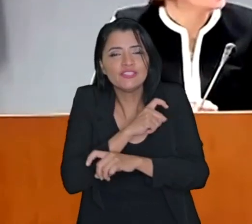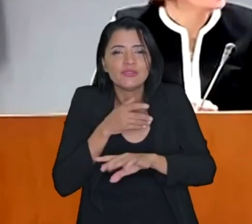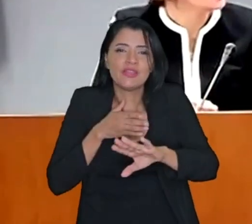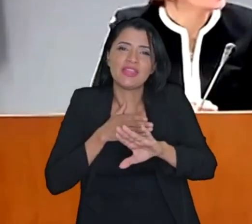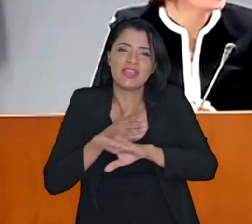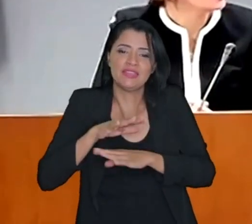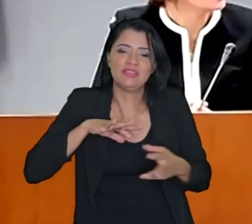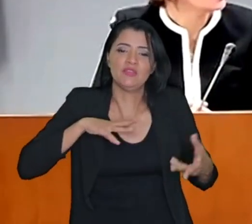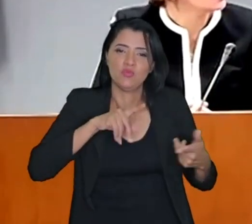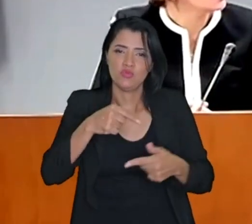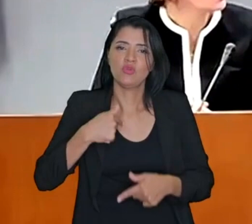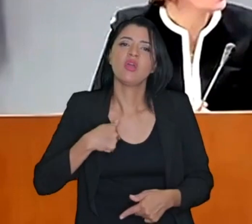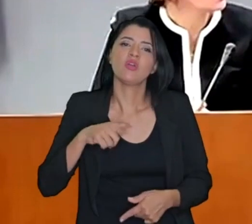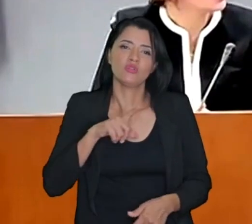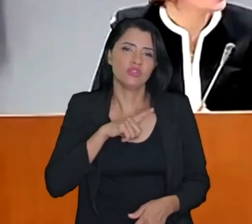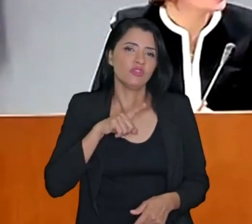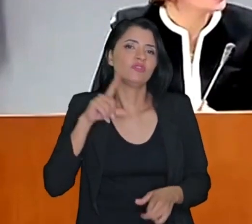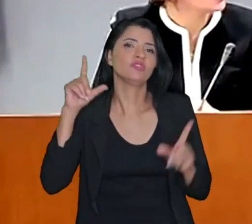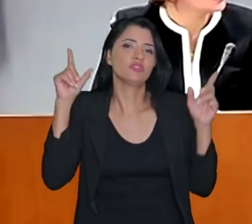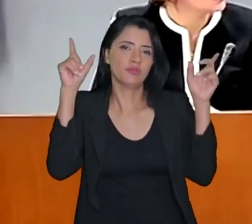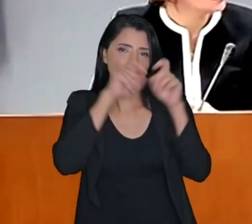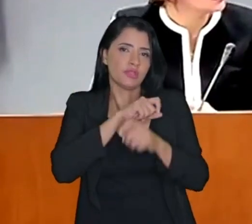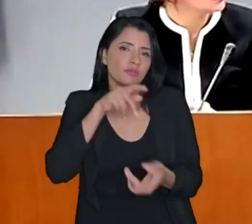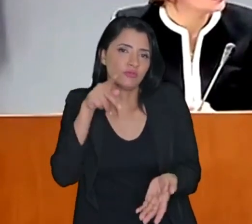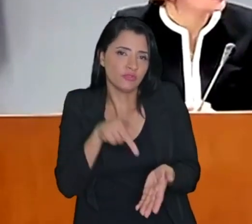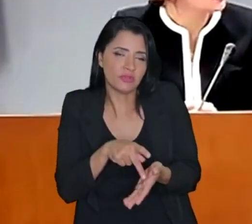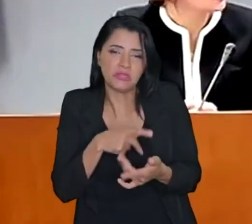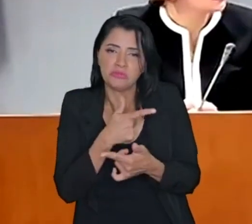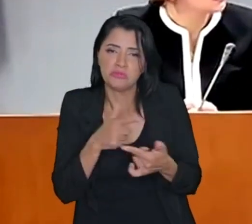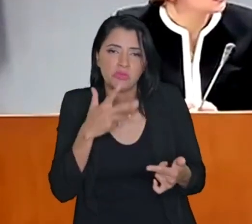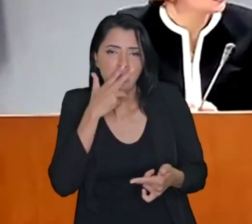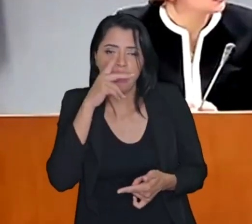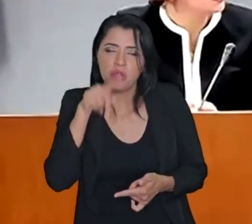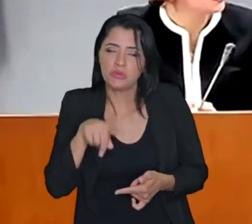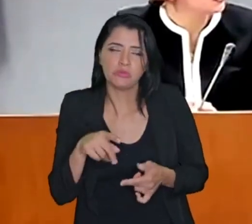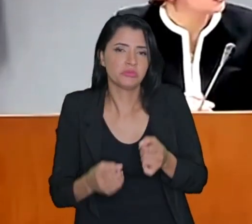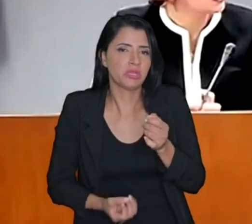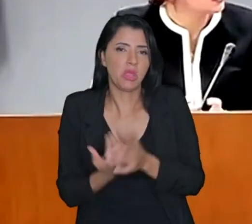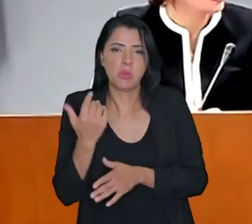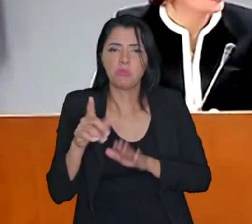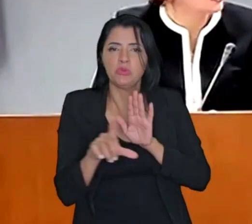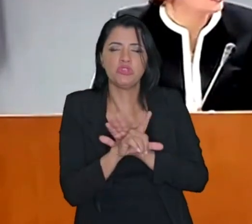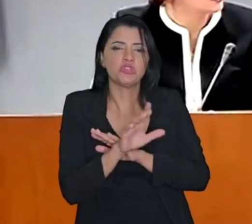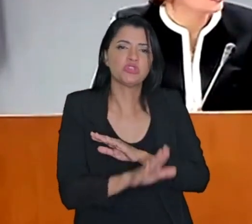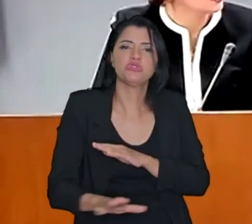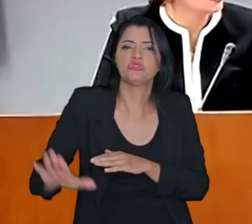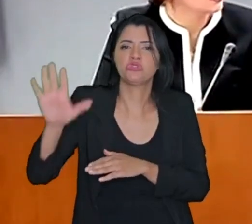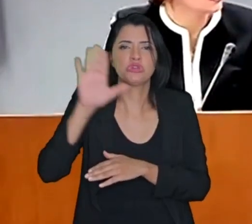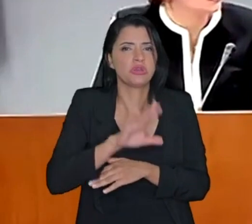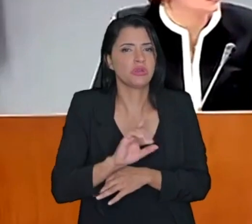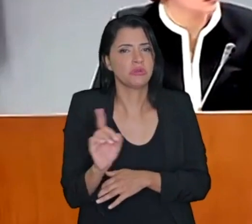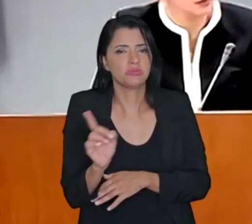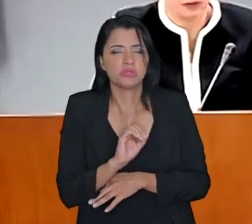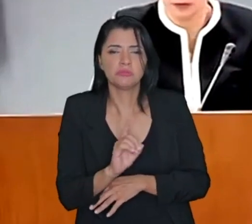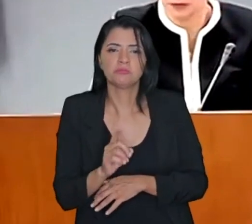de entrar nesse mundo, então, realmente, não acho que haja uma política geral de